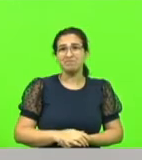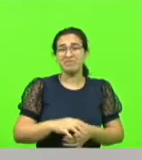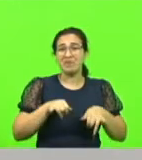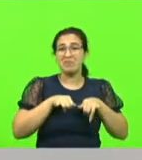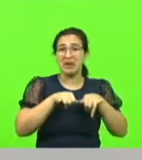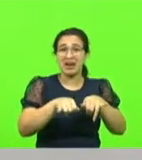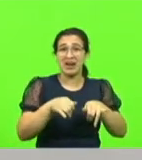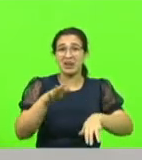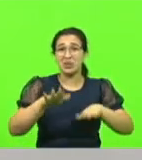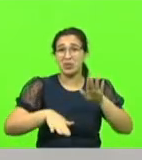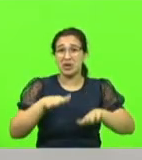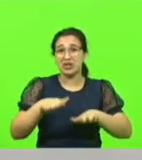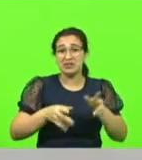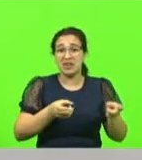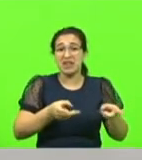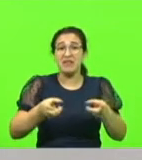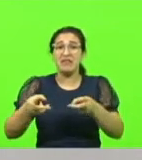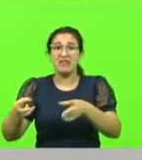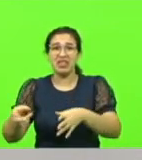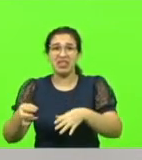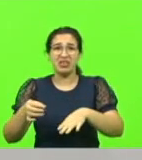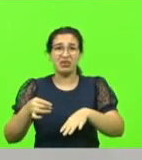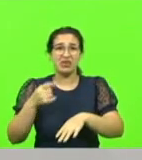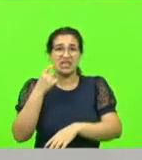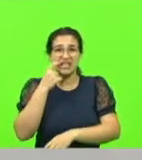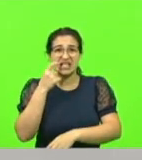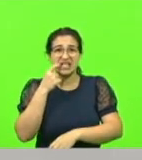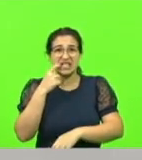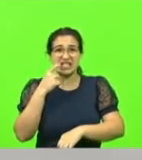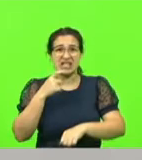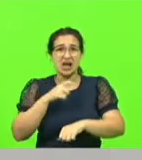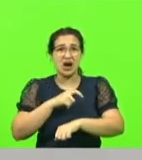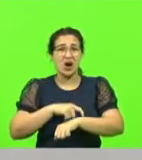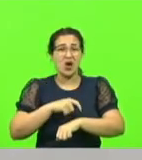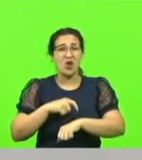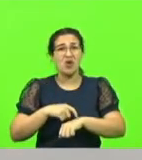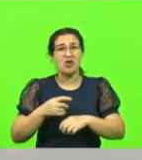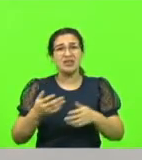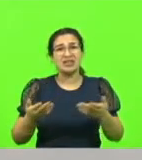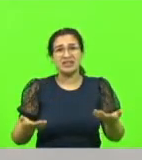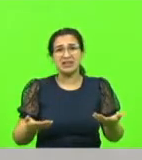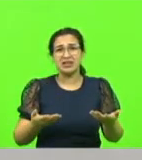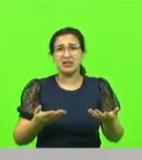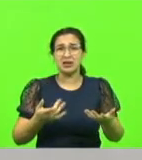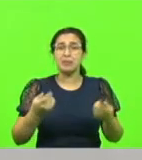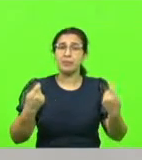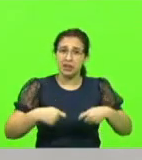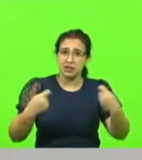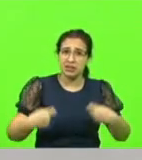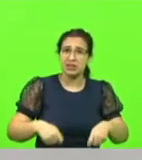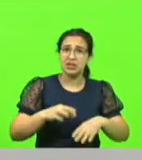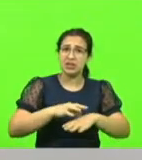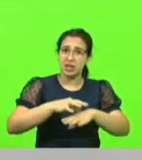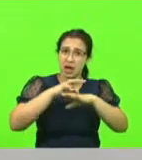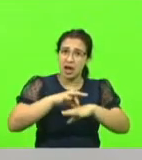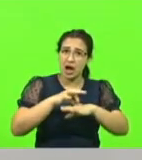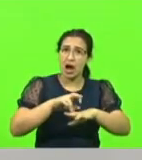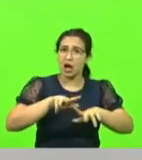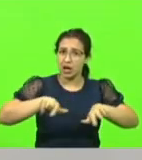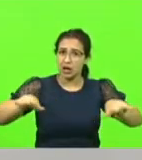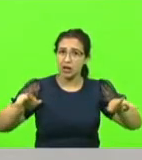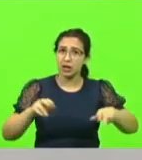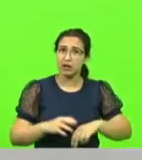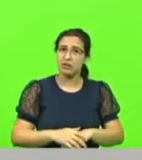nesse momento? Vender osso para o povo, poder ter um pouquinho de proteína na mesa, doutor Vicente Caropreso, que é